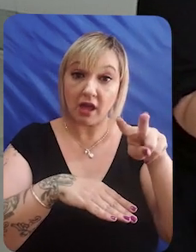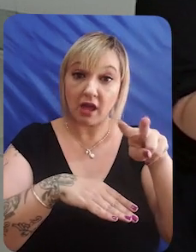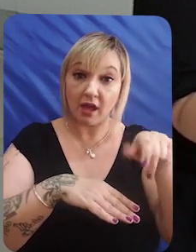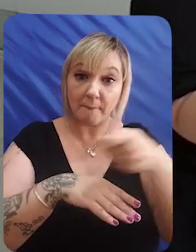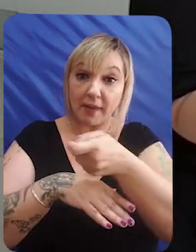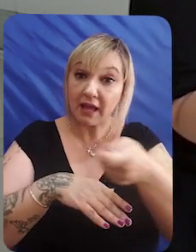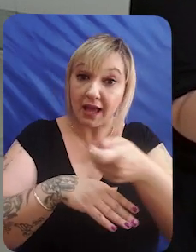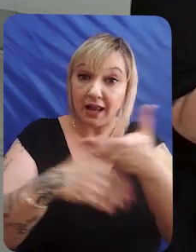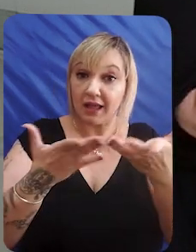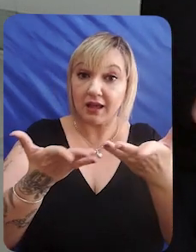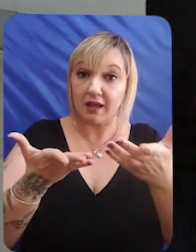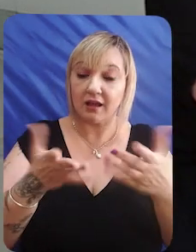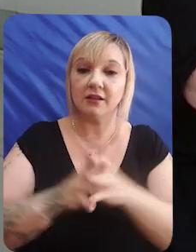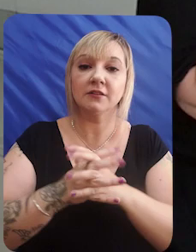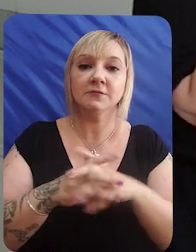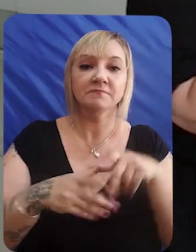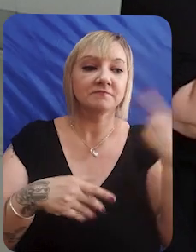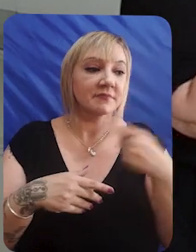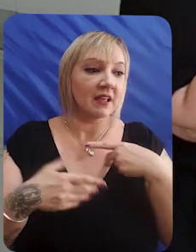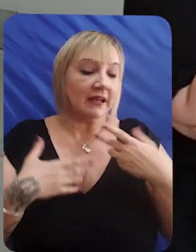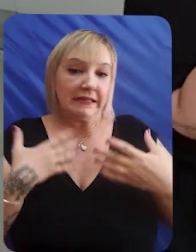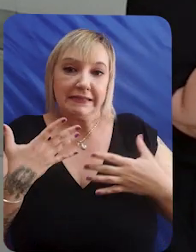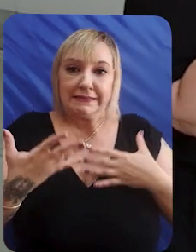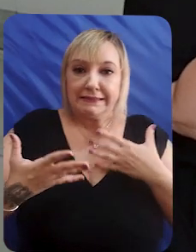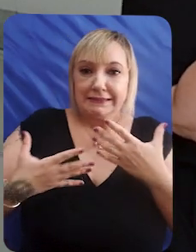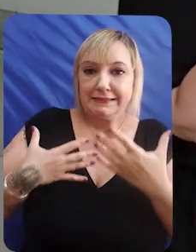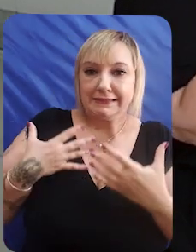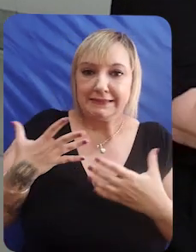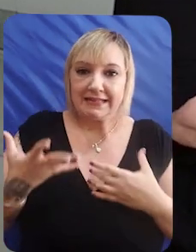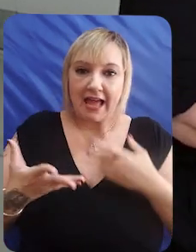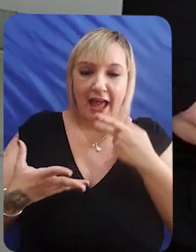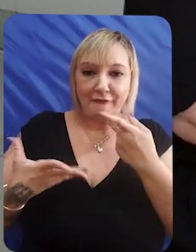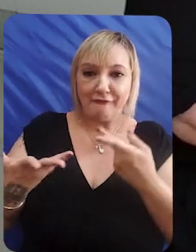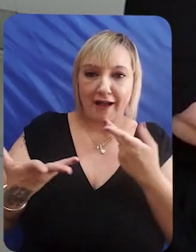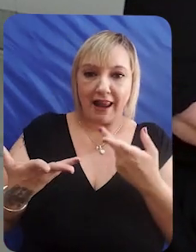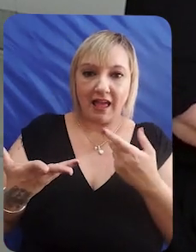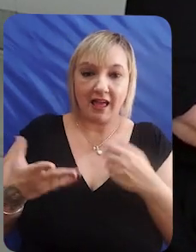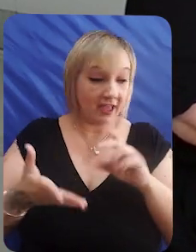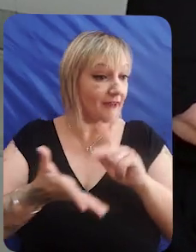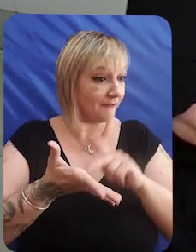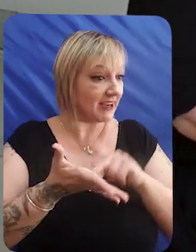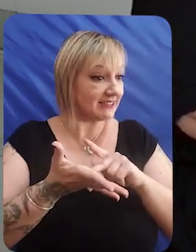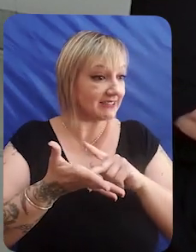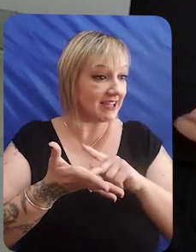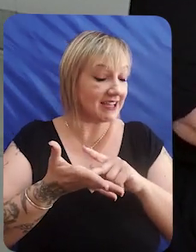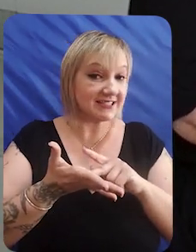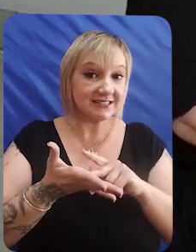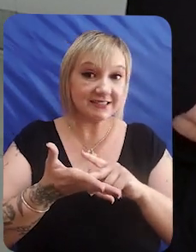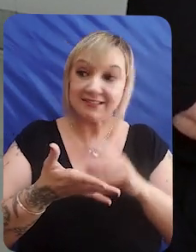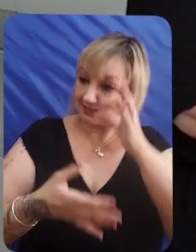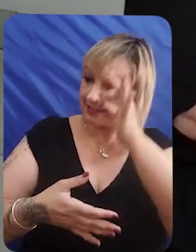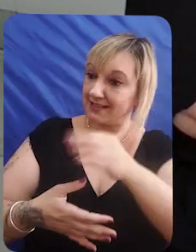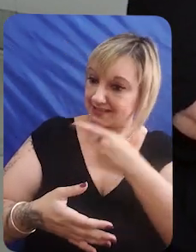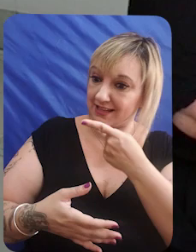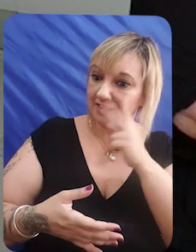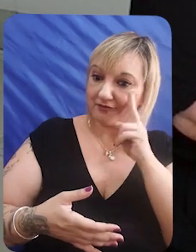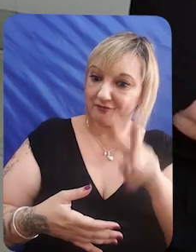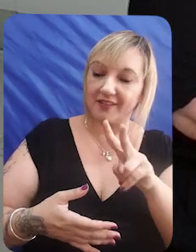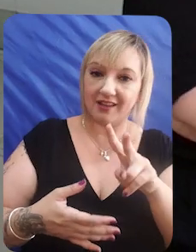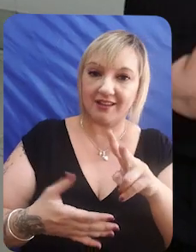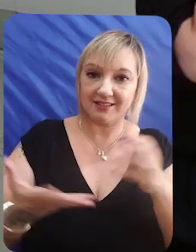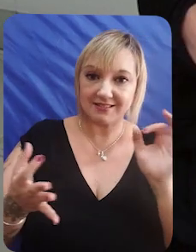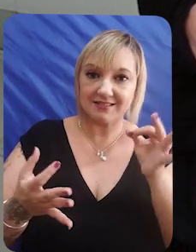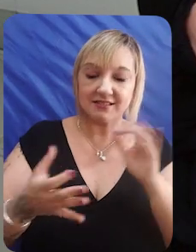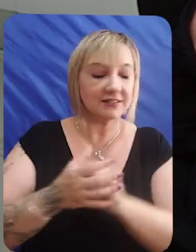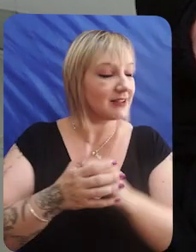com a bengala. A gente que fica cheia de... eu tenho coragem de falar de um cego mesmo, é verdade. Né? E tá certo falar. Tá